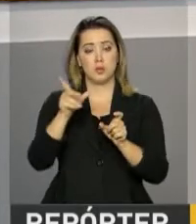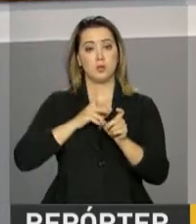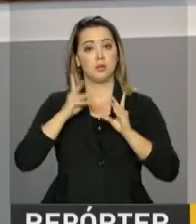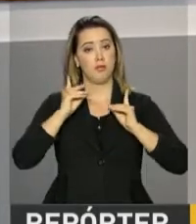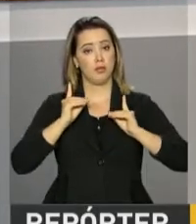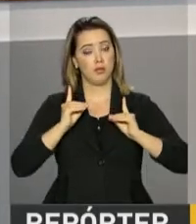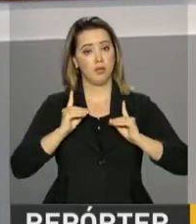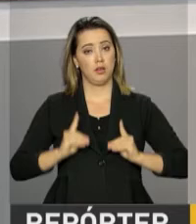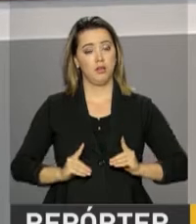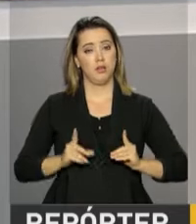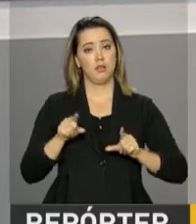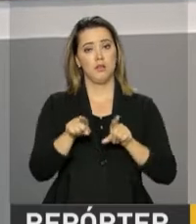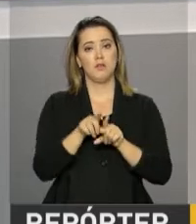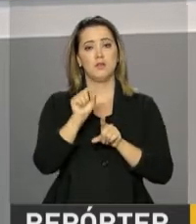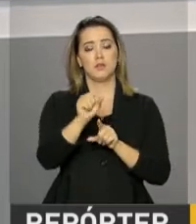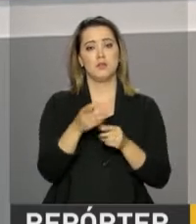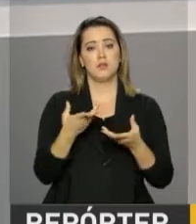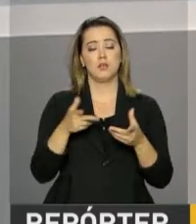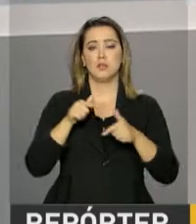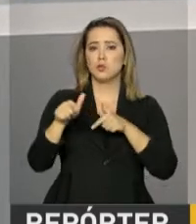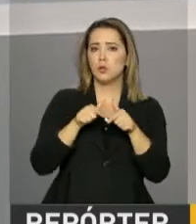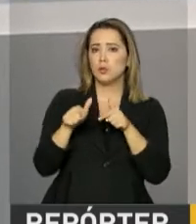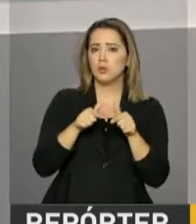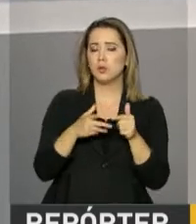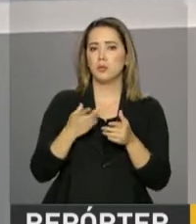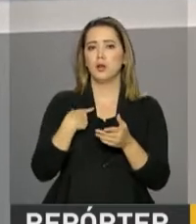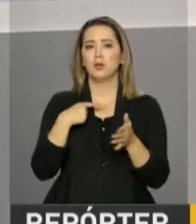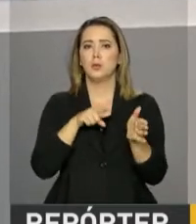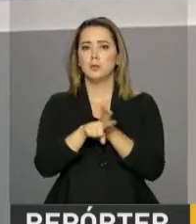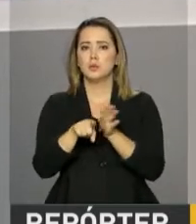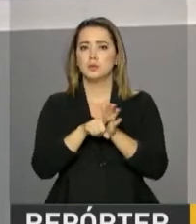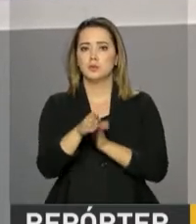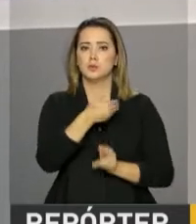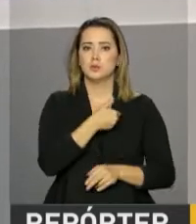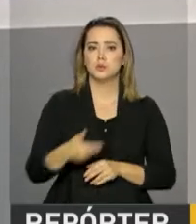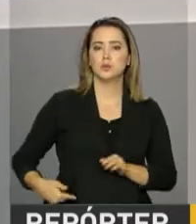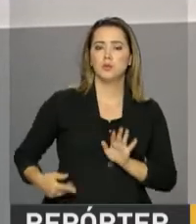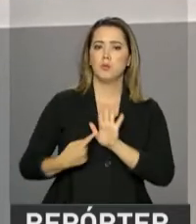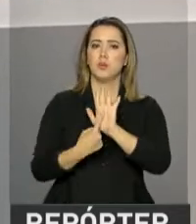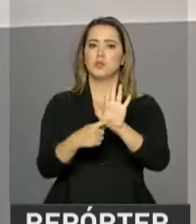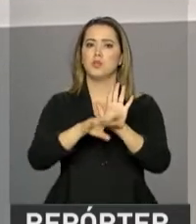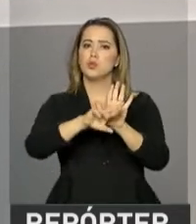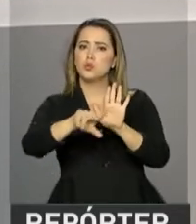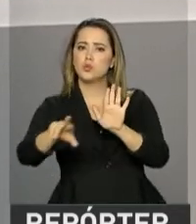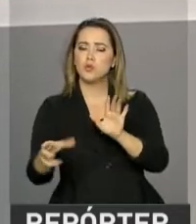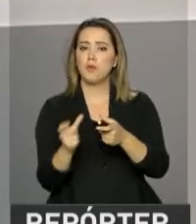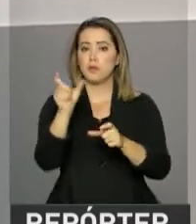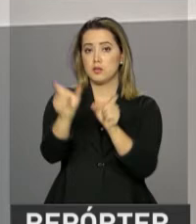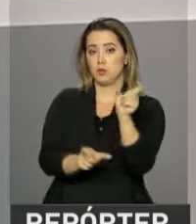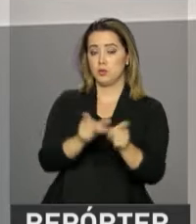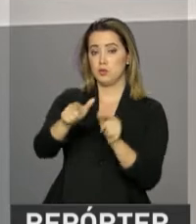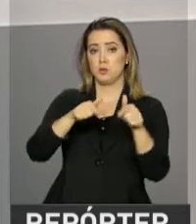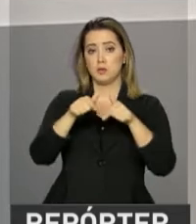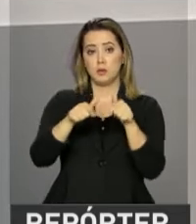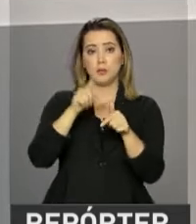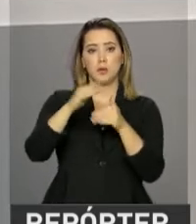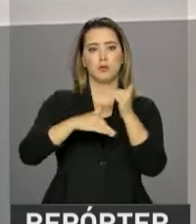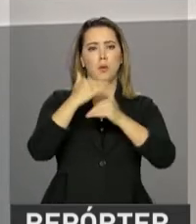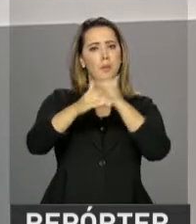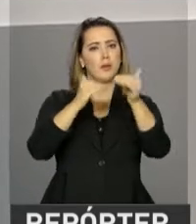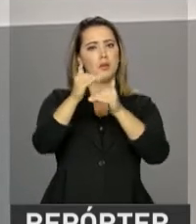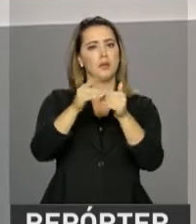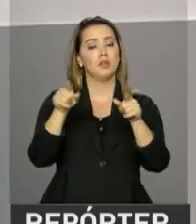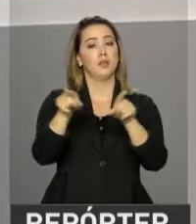no mercado de trabalho um levantamento feito pelo governo mostra que a diversidade no quadro de funcionários aumenta a produtividade